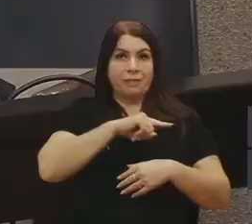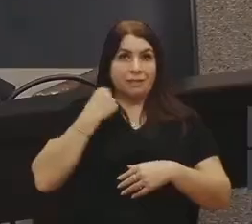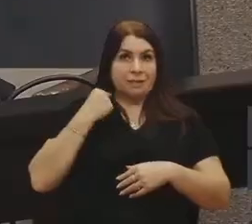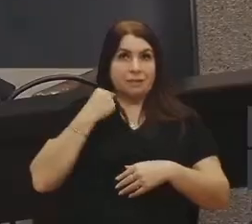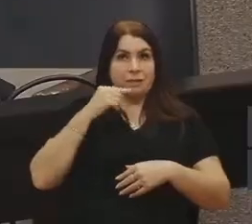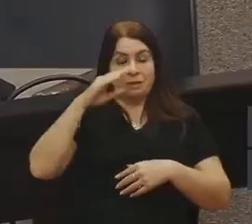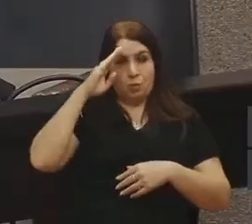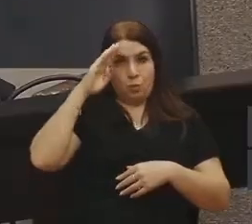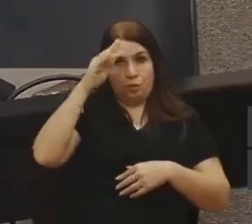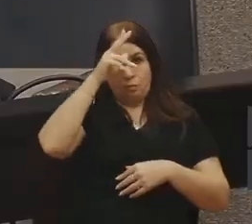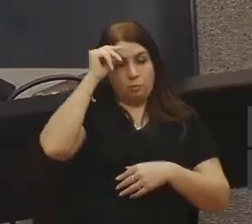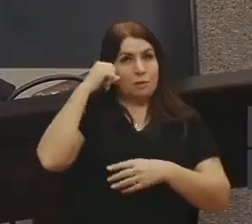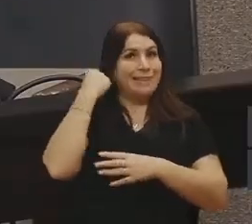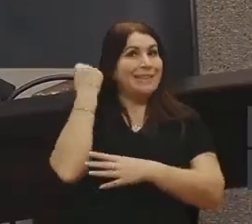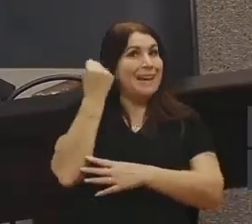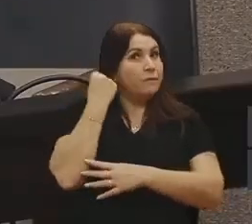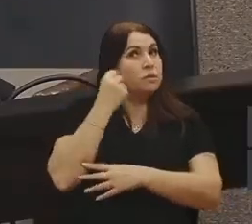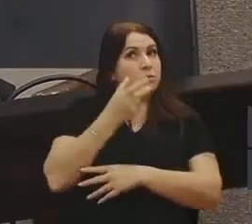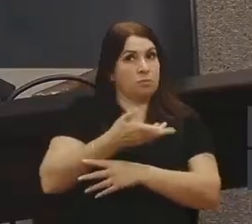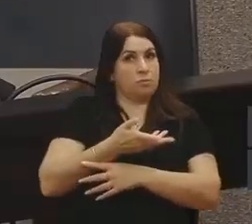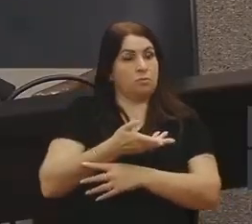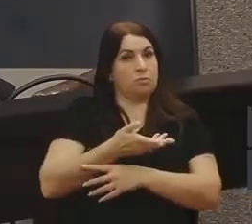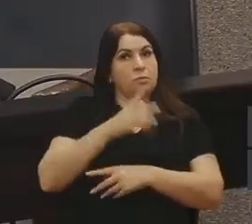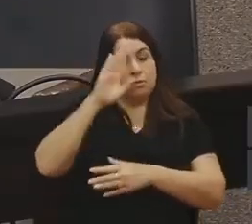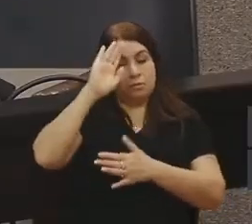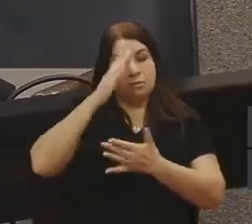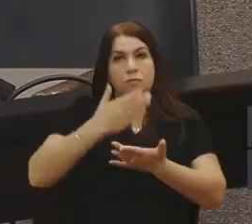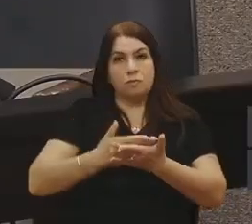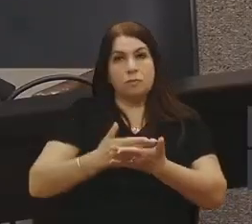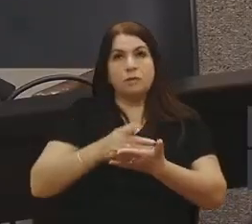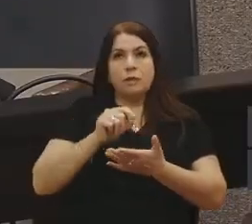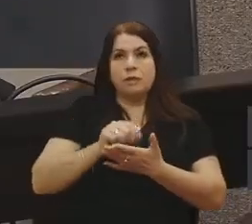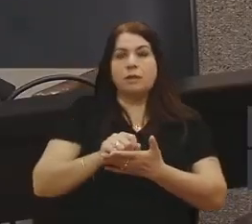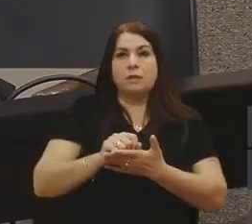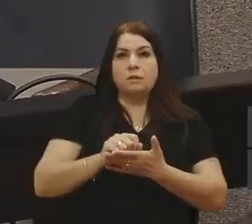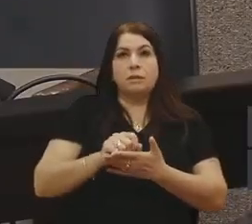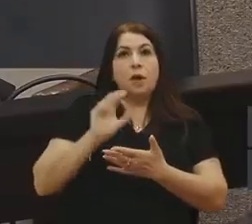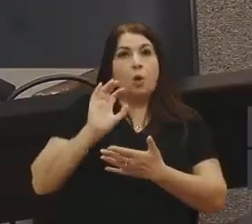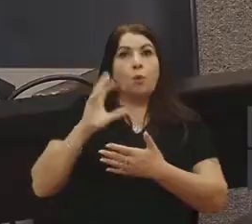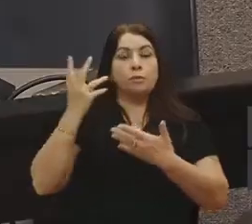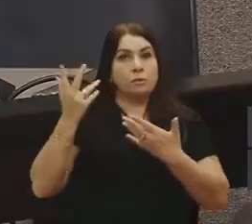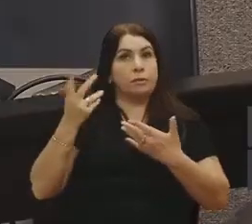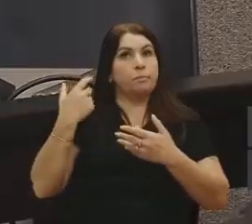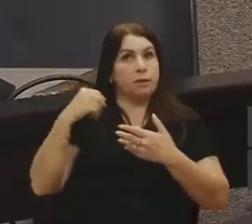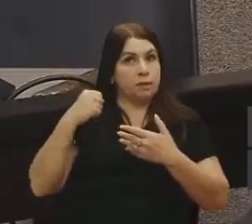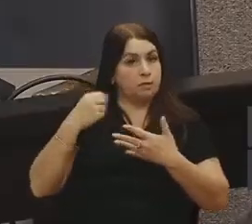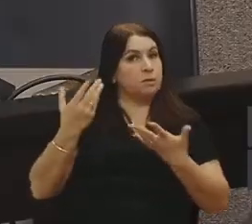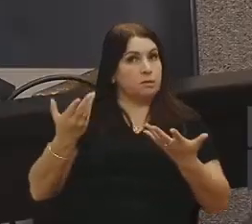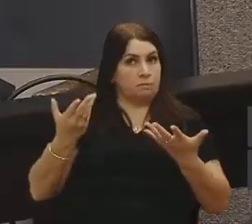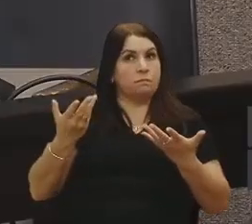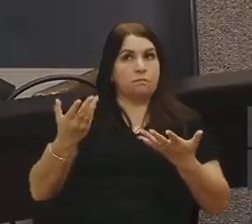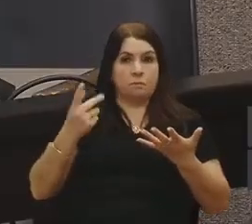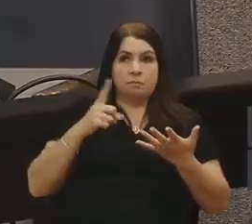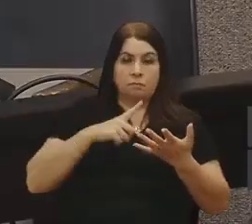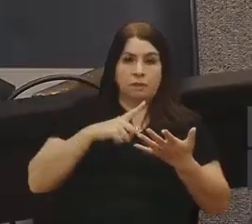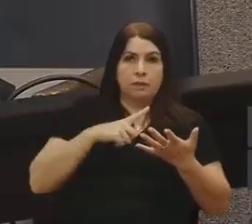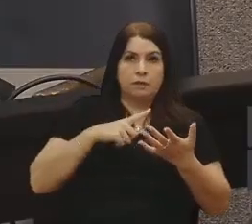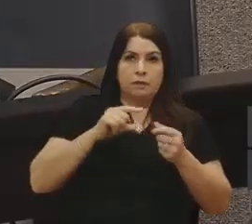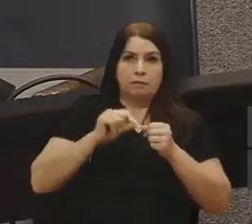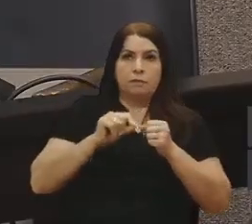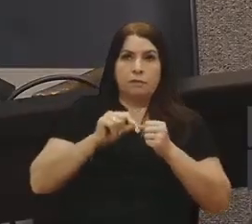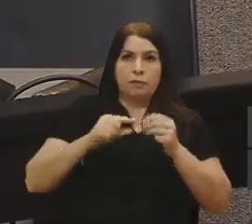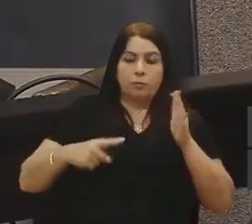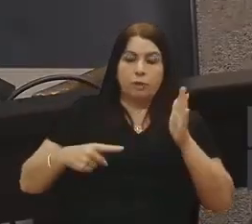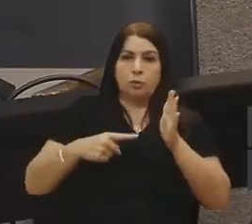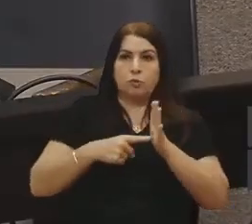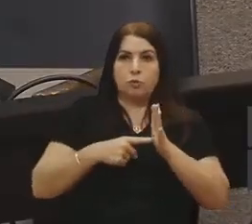Guarda Municipal. É gravíssimo isso, e acredito que, se acontecer, precisa, no mínimo, ter feito uma